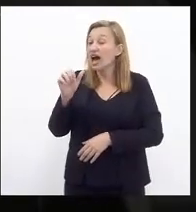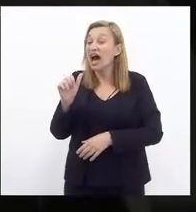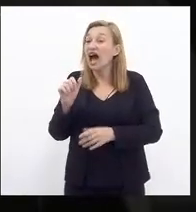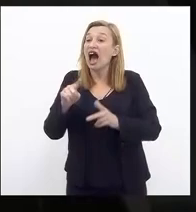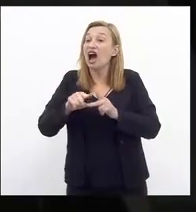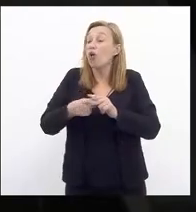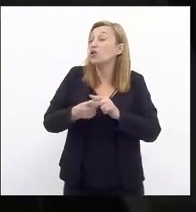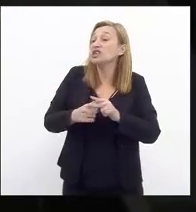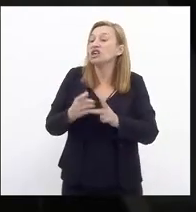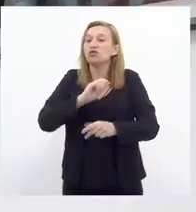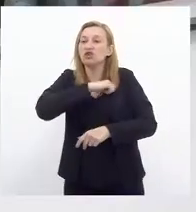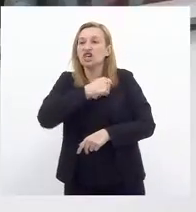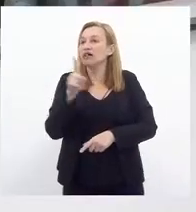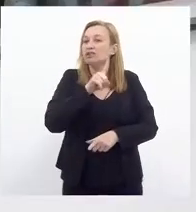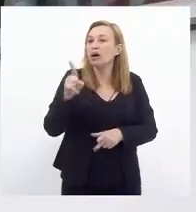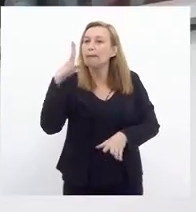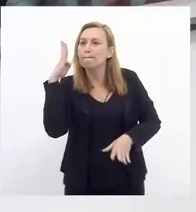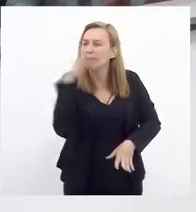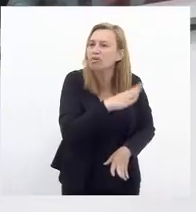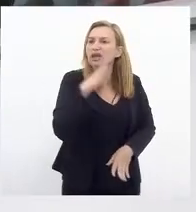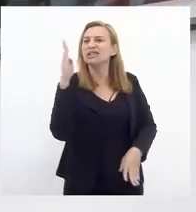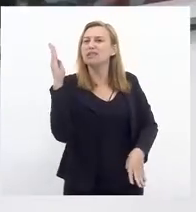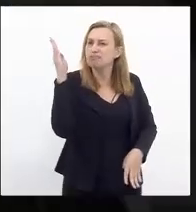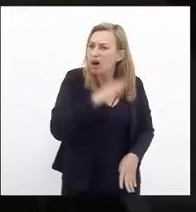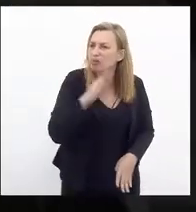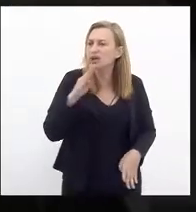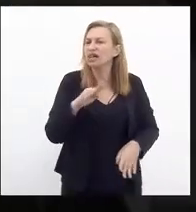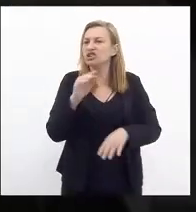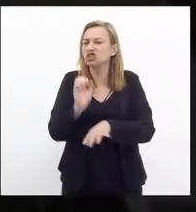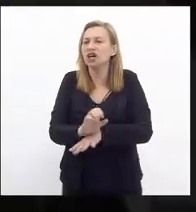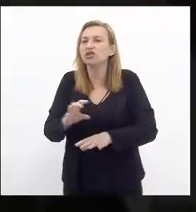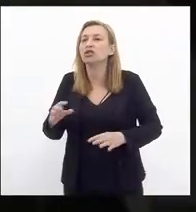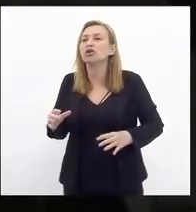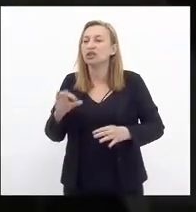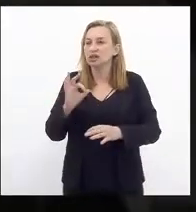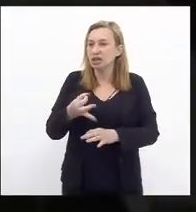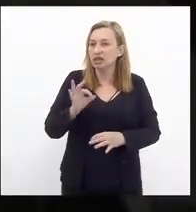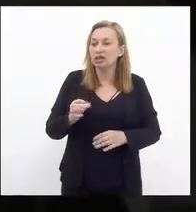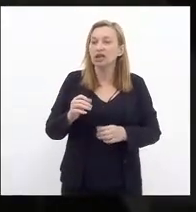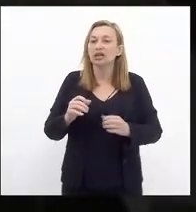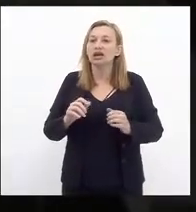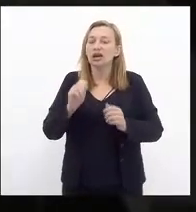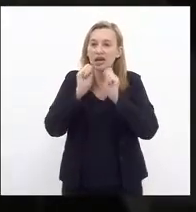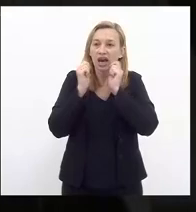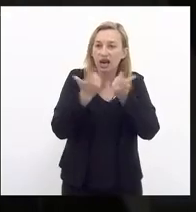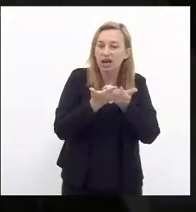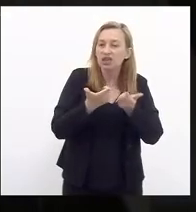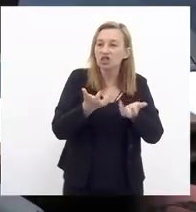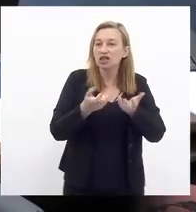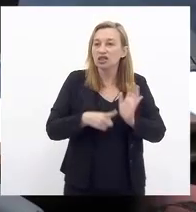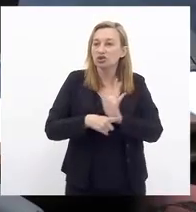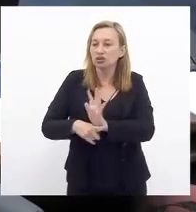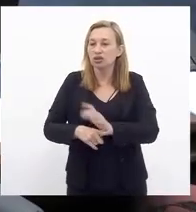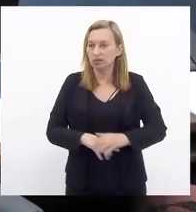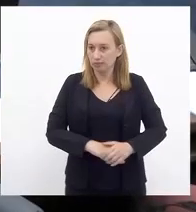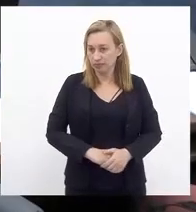fiscal é maldade em estado puro é maldade estado puro daqui é alérgico tentou aplacar